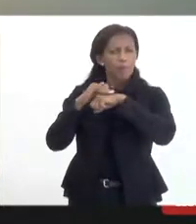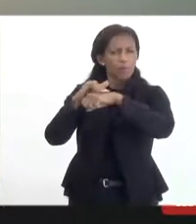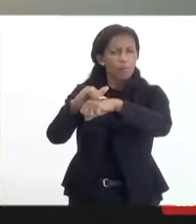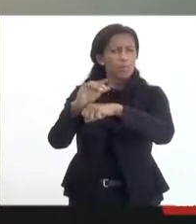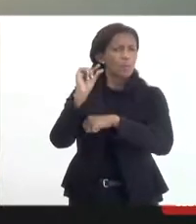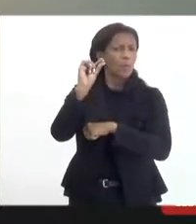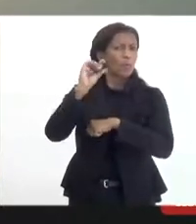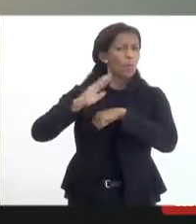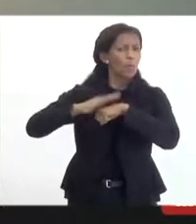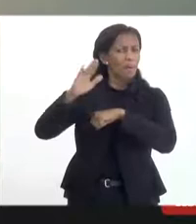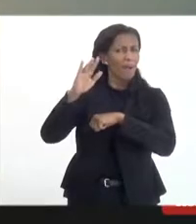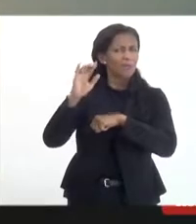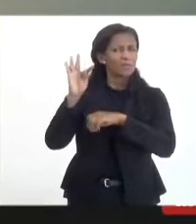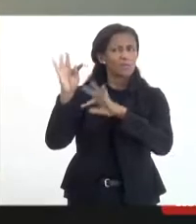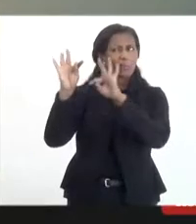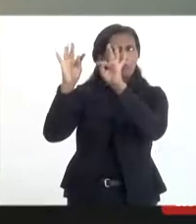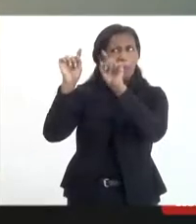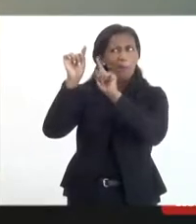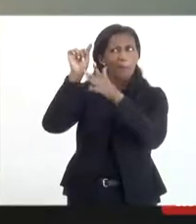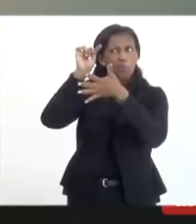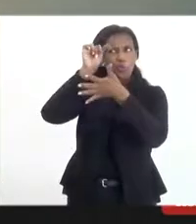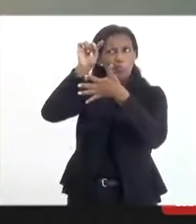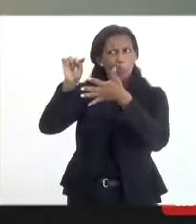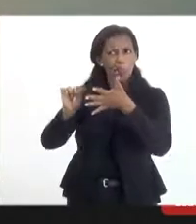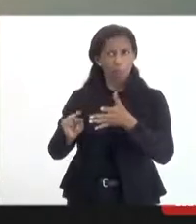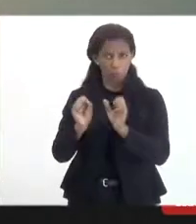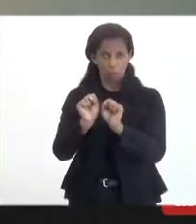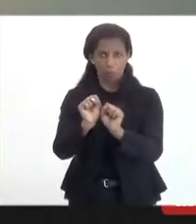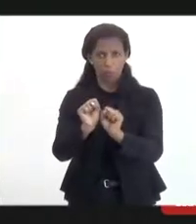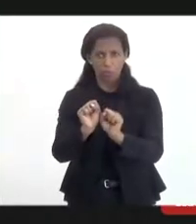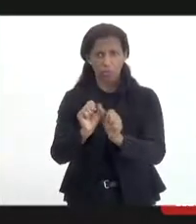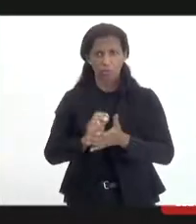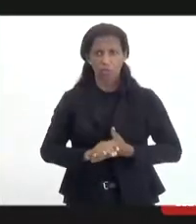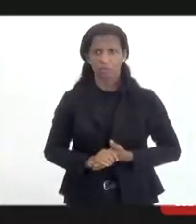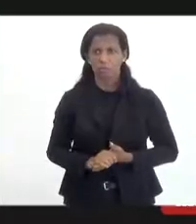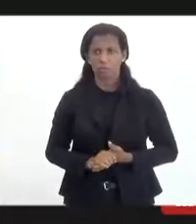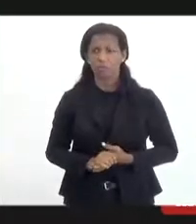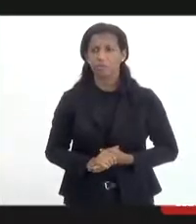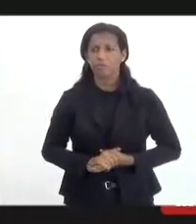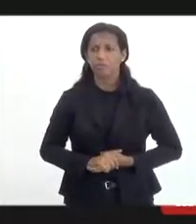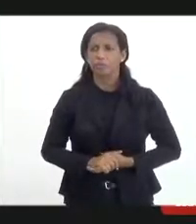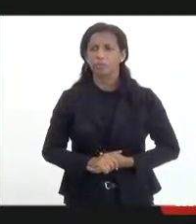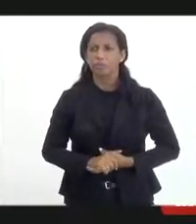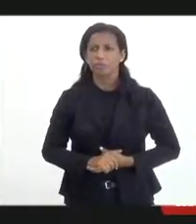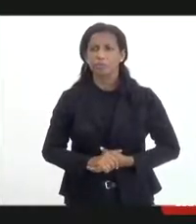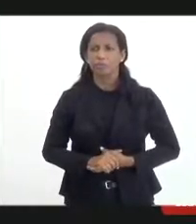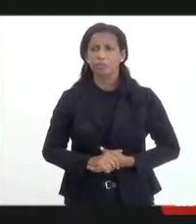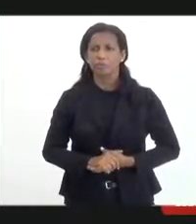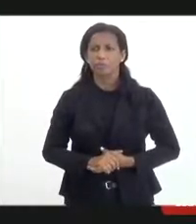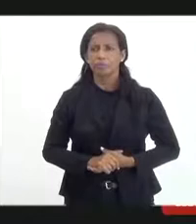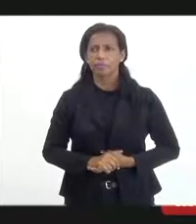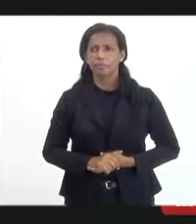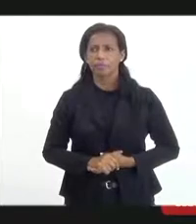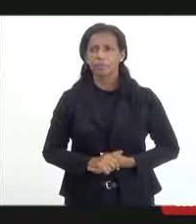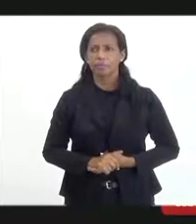pouco mais de algumas teses. Pode ser, Paulo Henrique? Por favor.